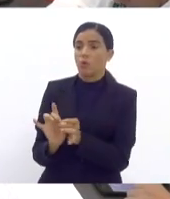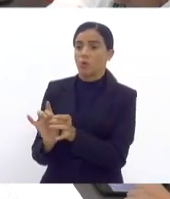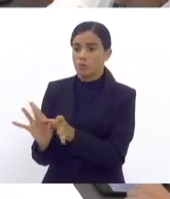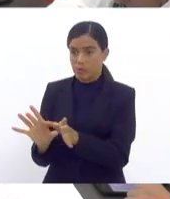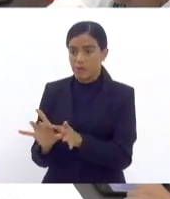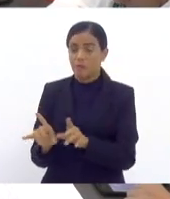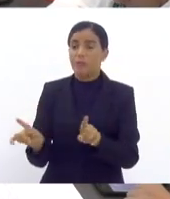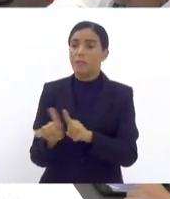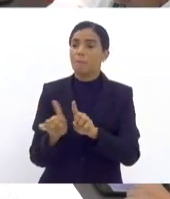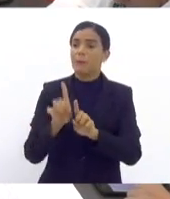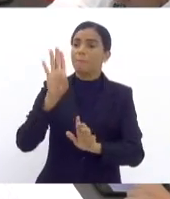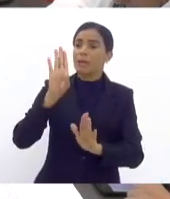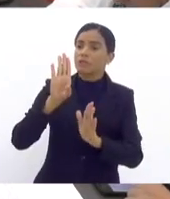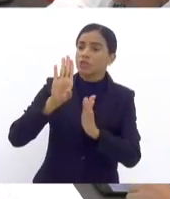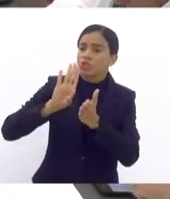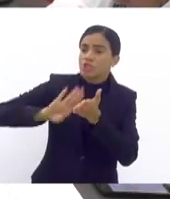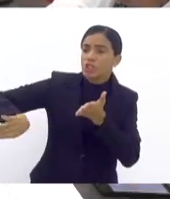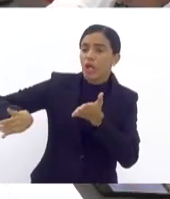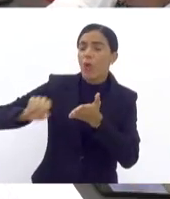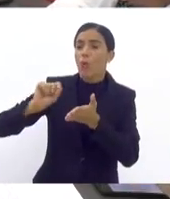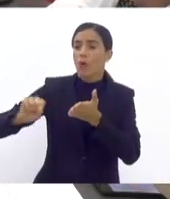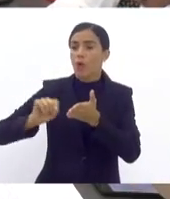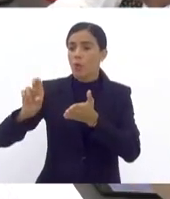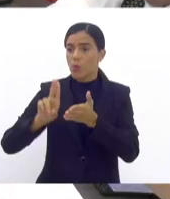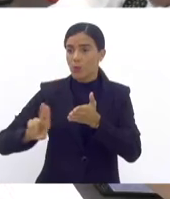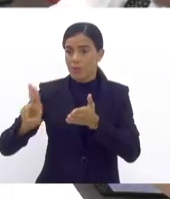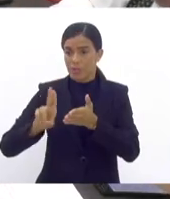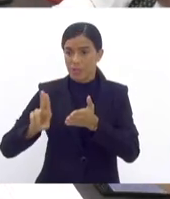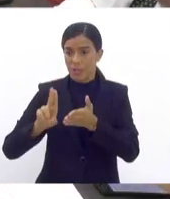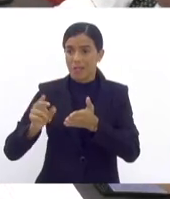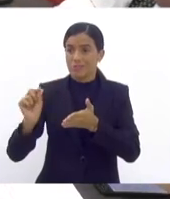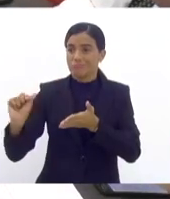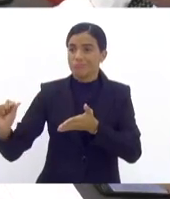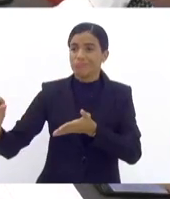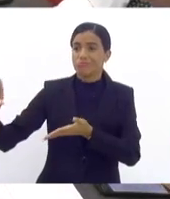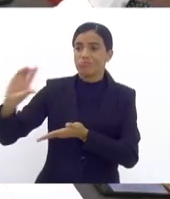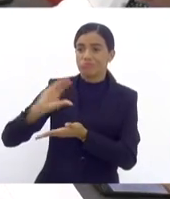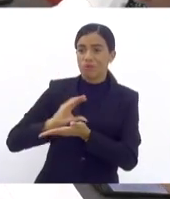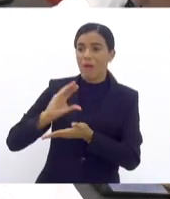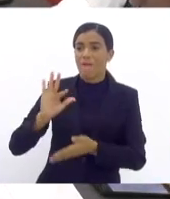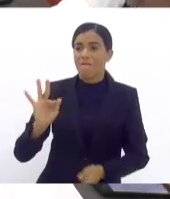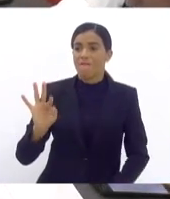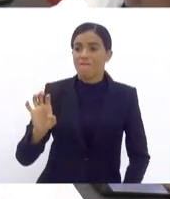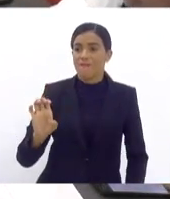para retirar a previsão de utilização dos recursos do FECAM e